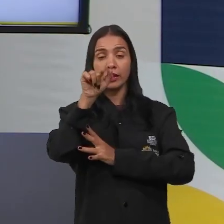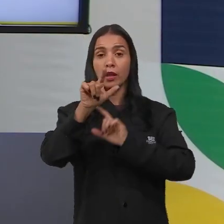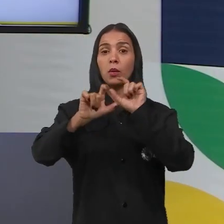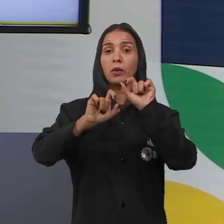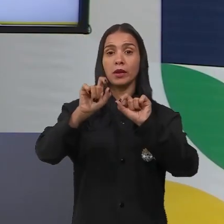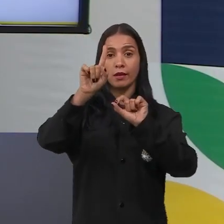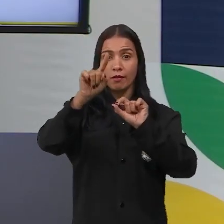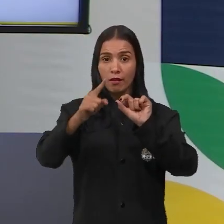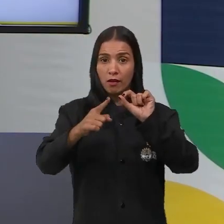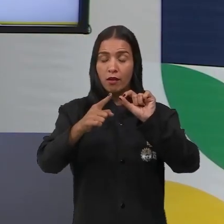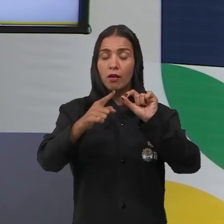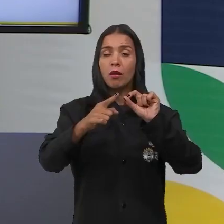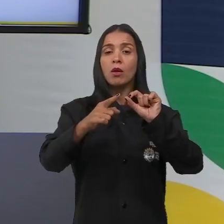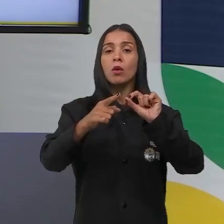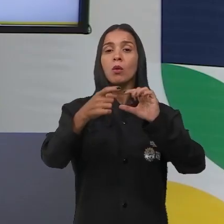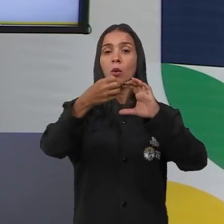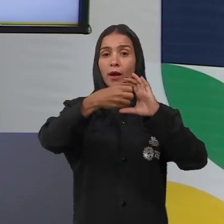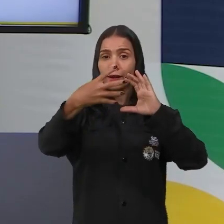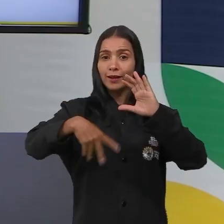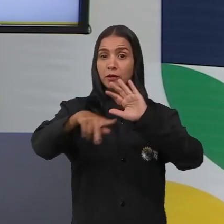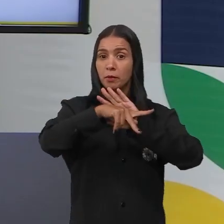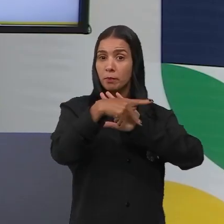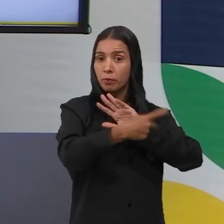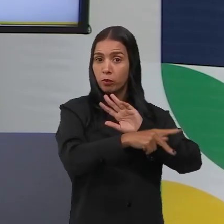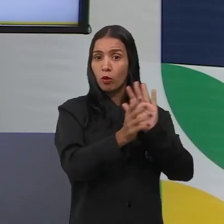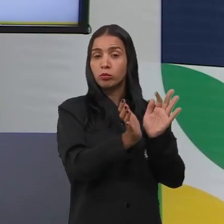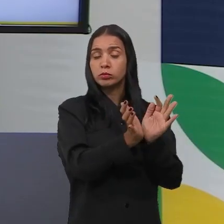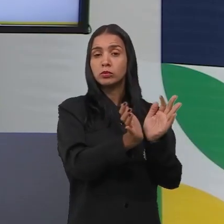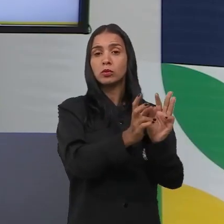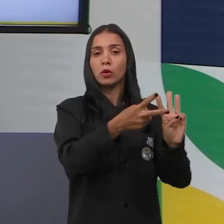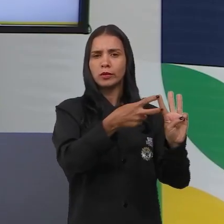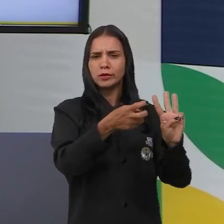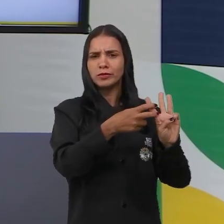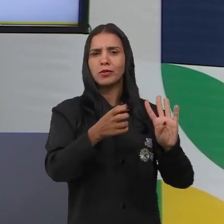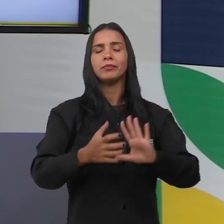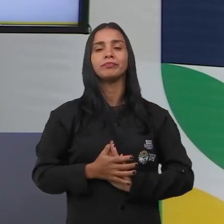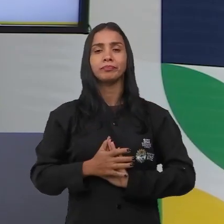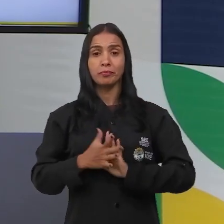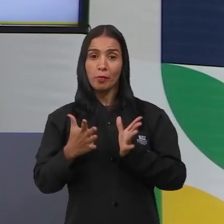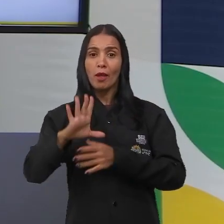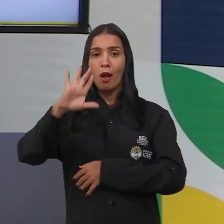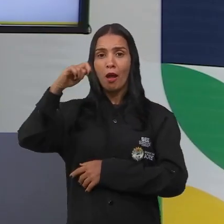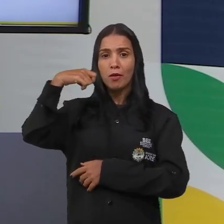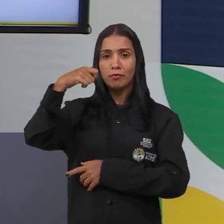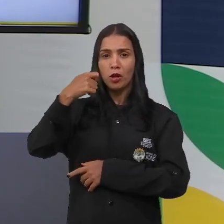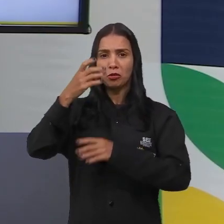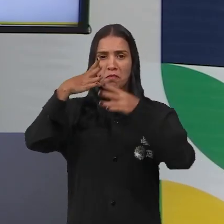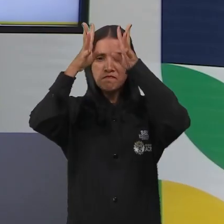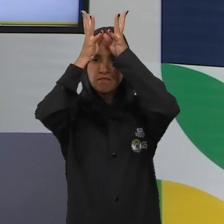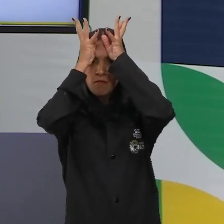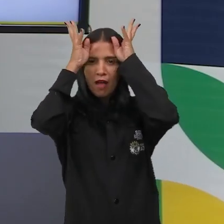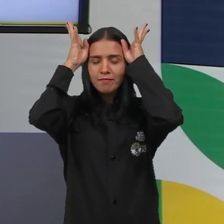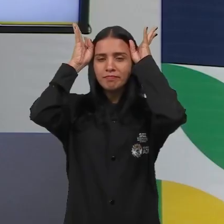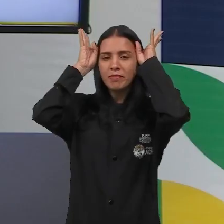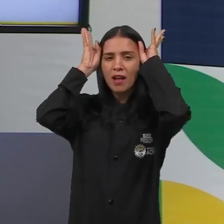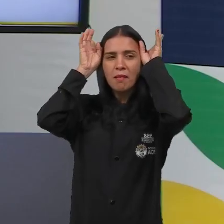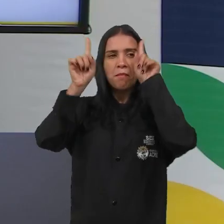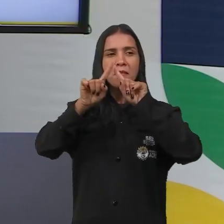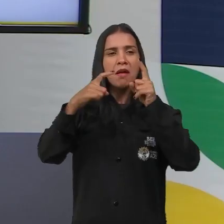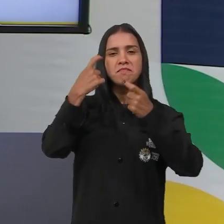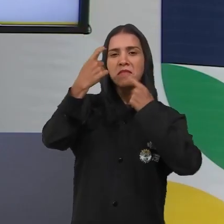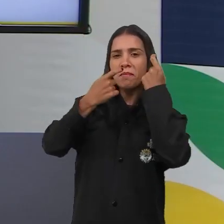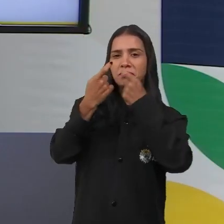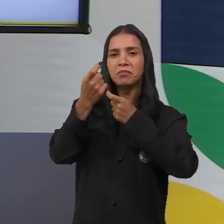muito importante dos povos originários. E aí o ator resolveu colocar ele na cabeça sem se preocupar com